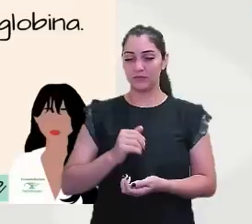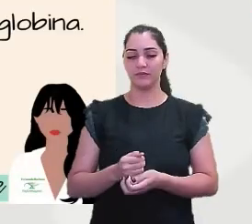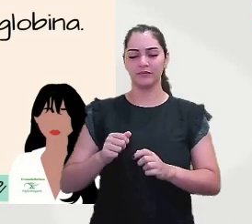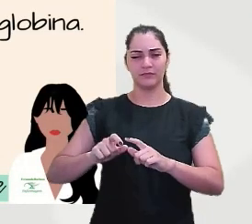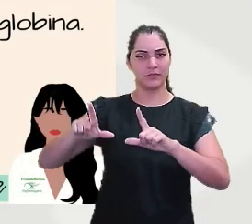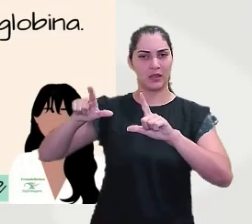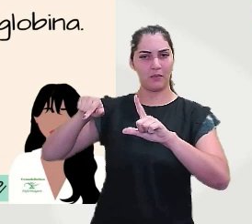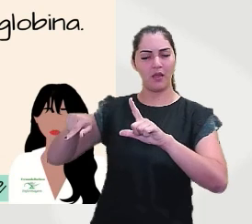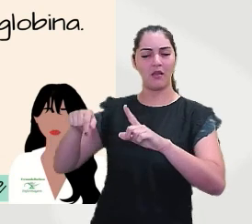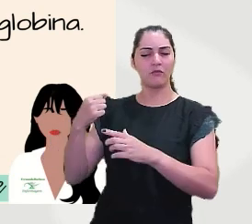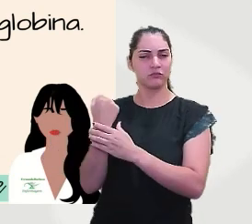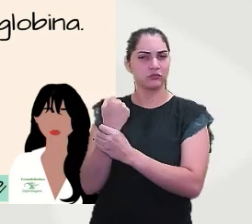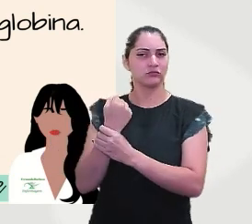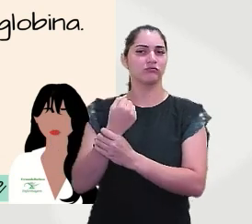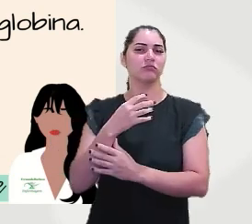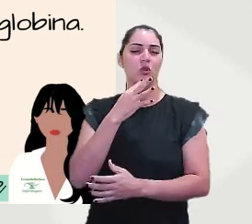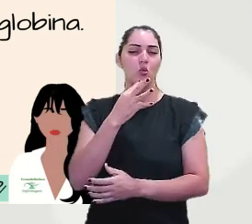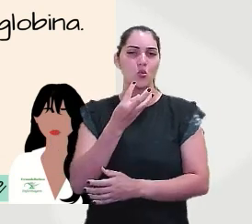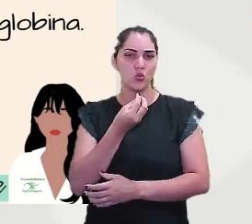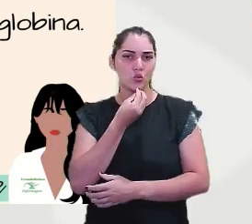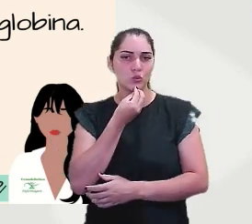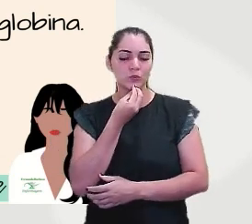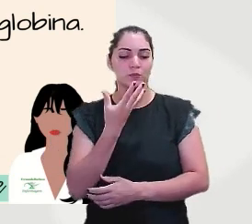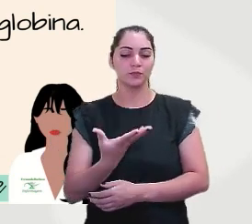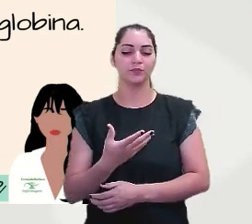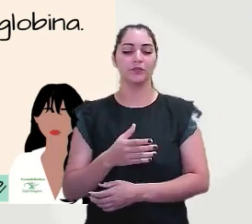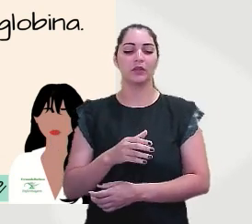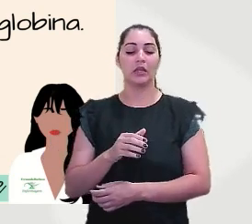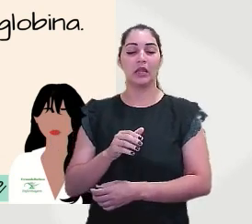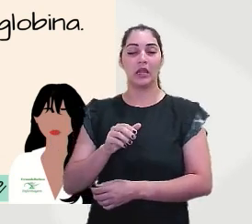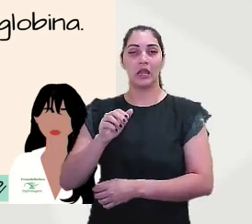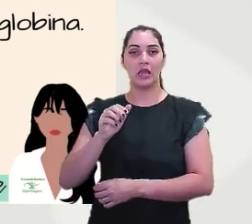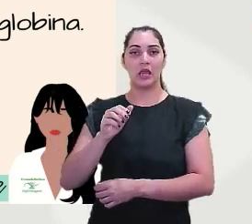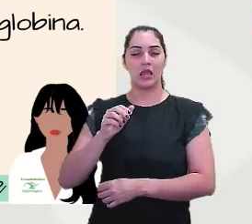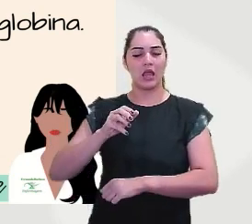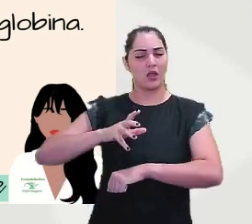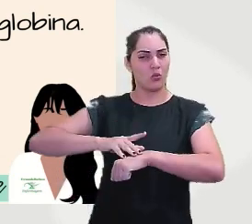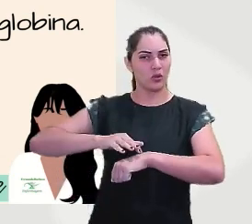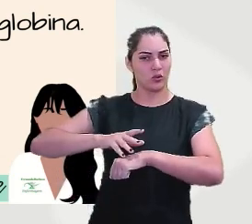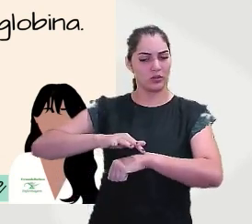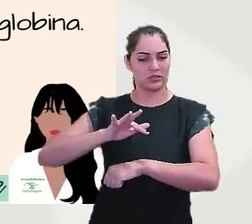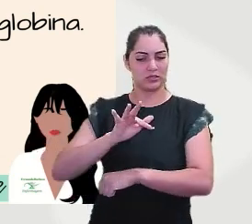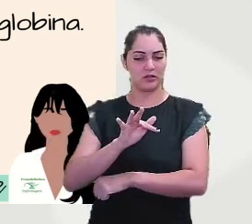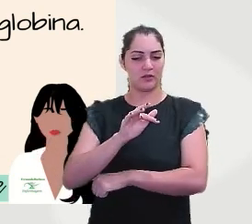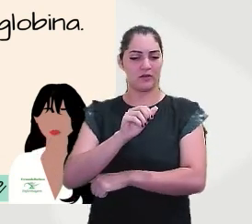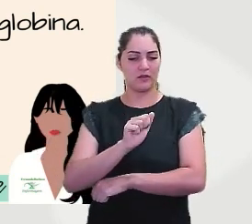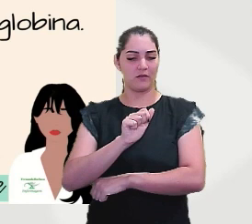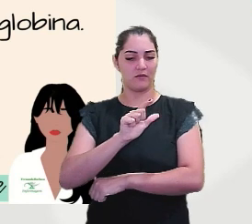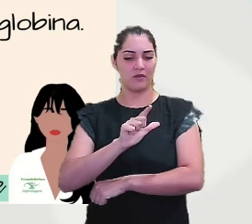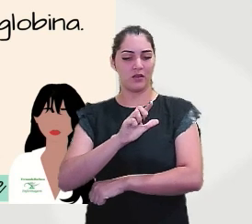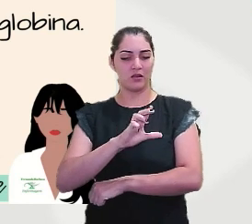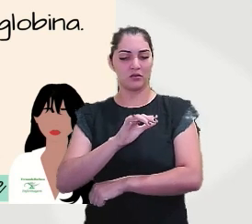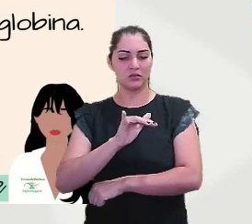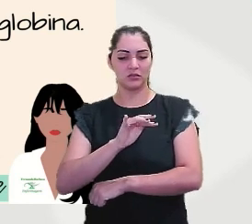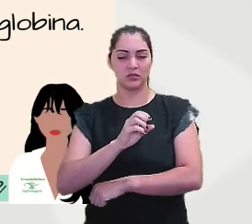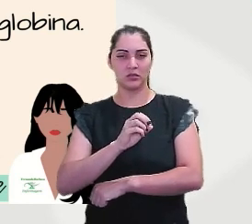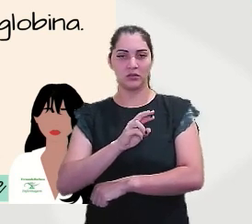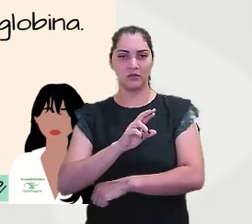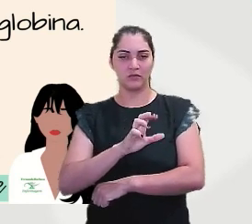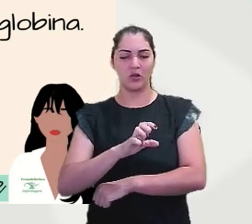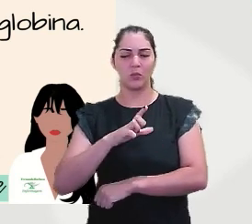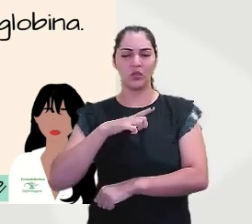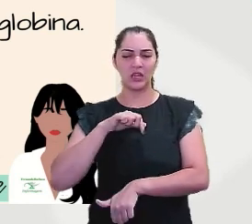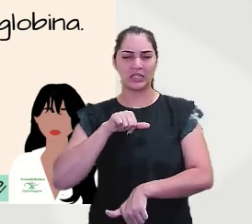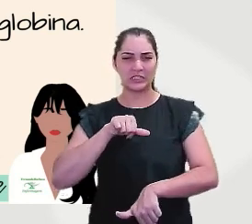gente fortalecer esse saber. Anemia falciforme. É uma anemia, gente, que tem uma relação íntima com a alteração